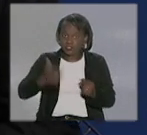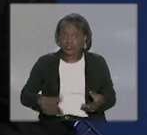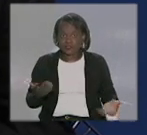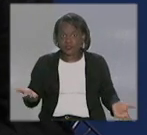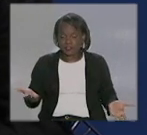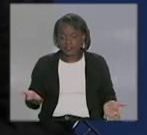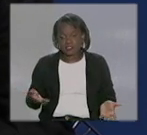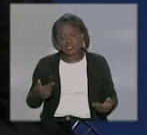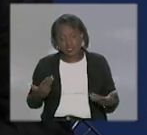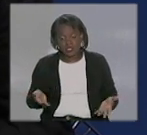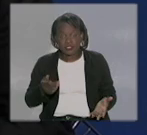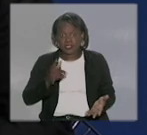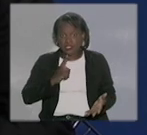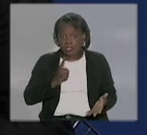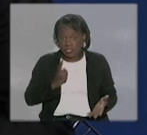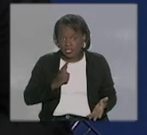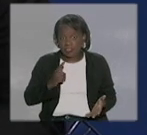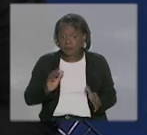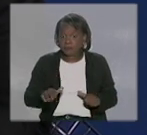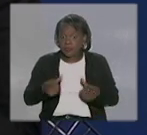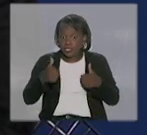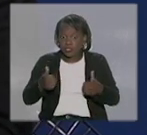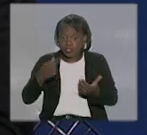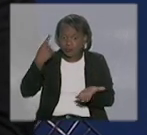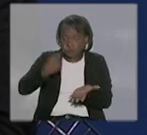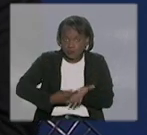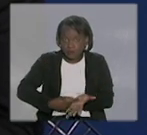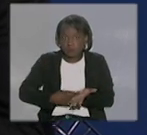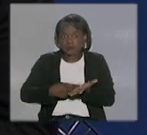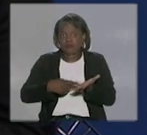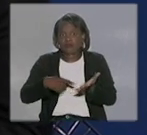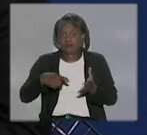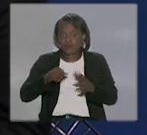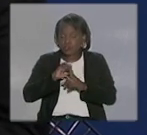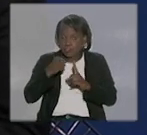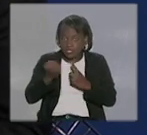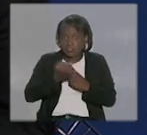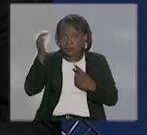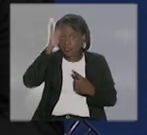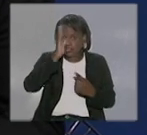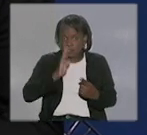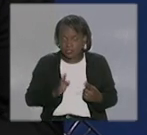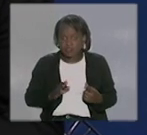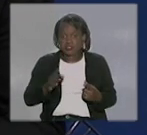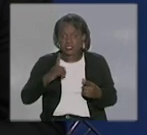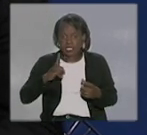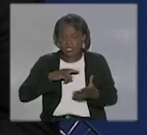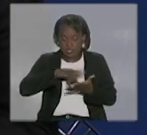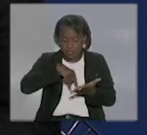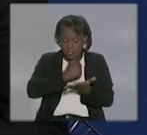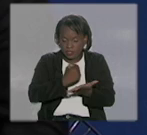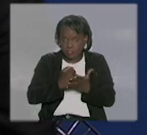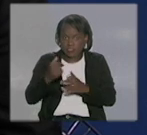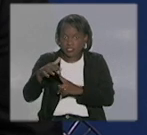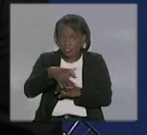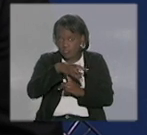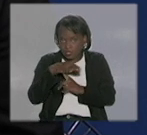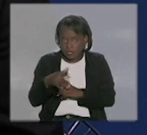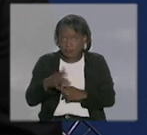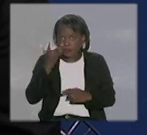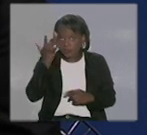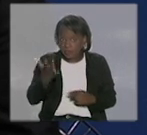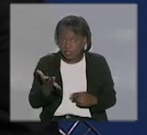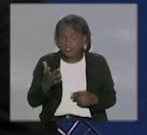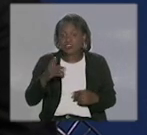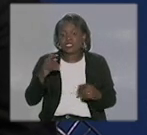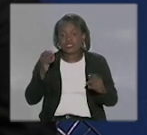tivesse, digamos, melhor pactuado essa questão na sociedade brasileira do licenciamento ambiental, acho que seria um